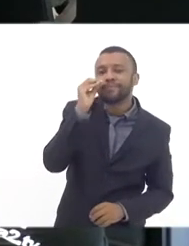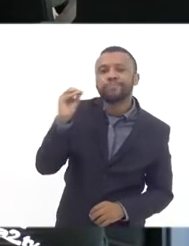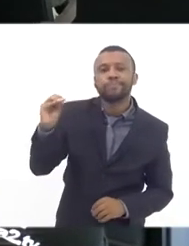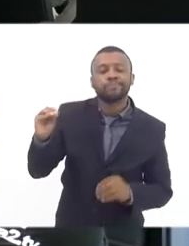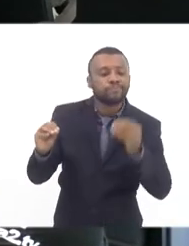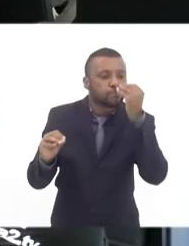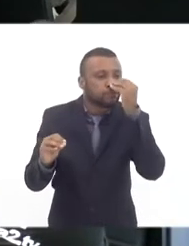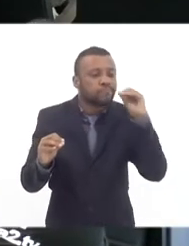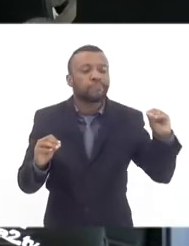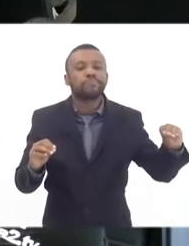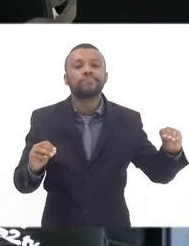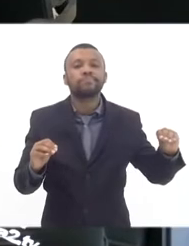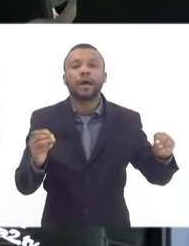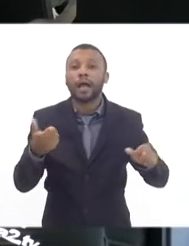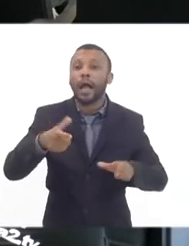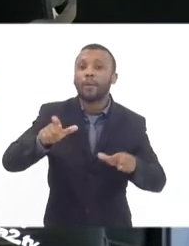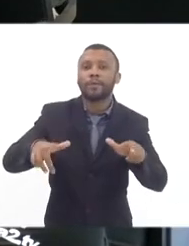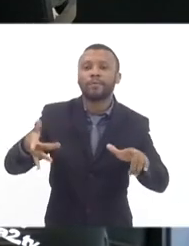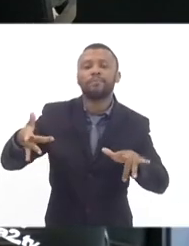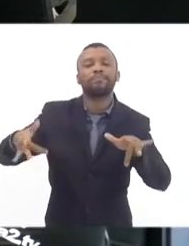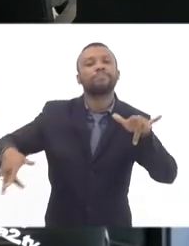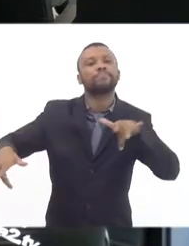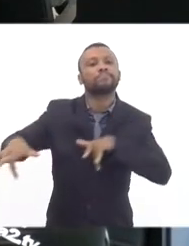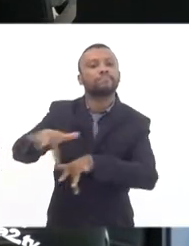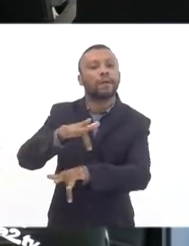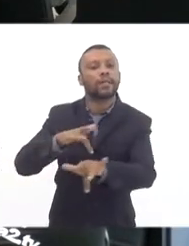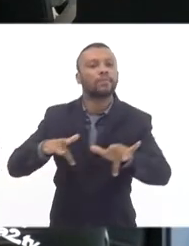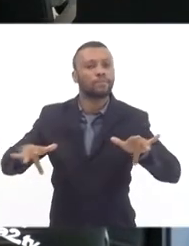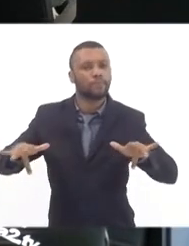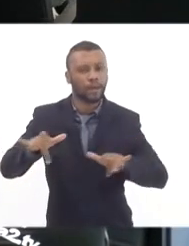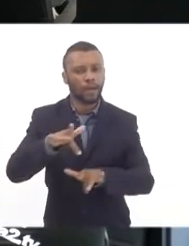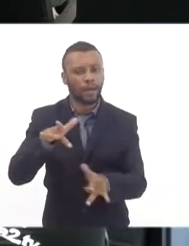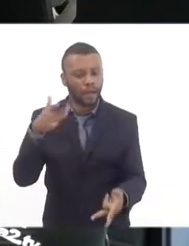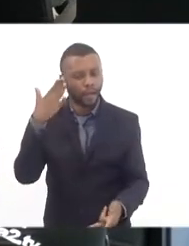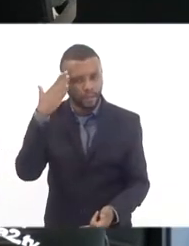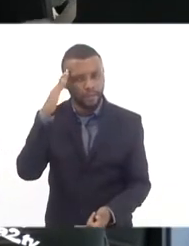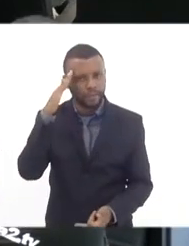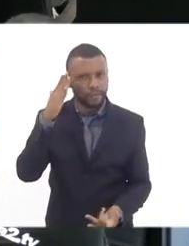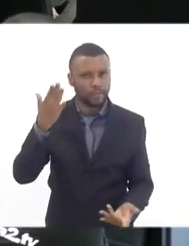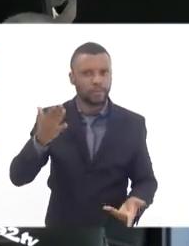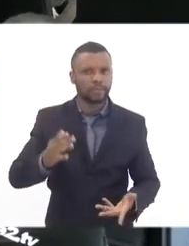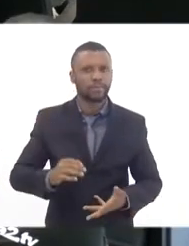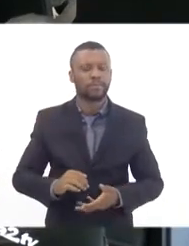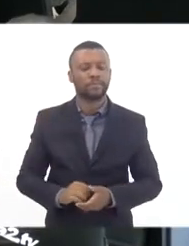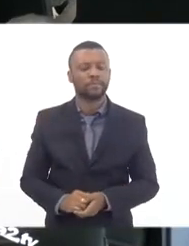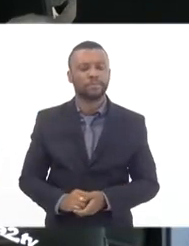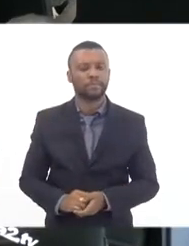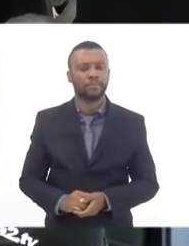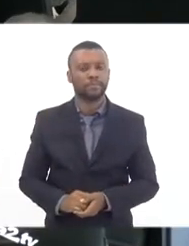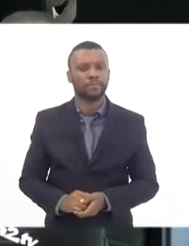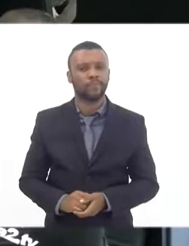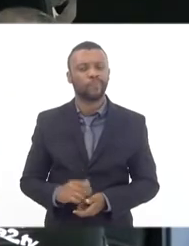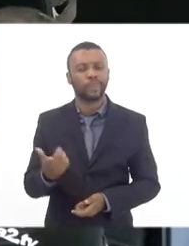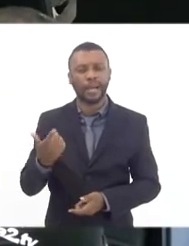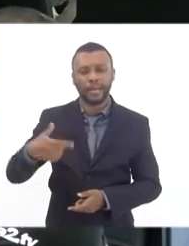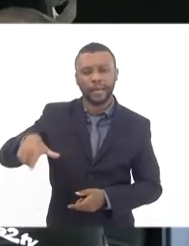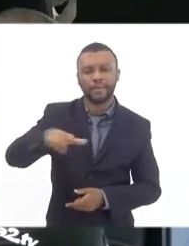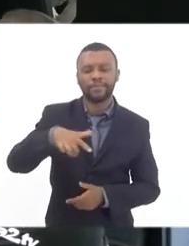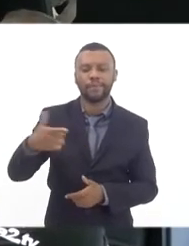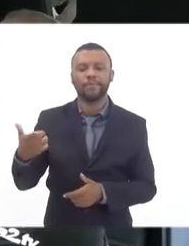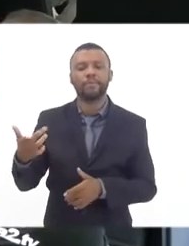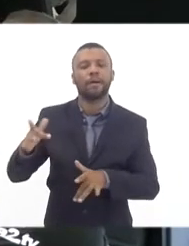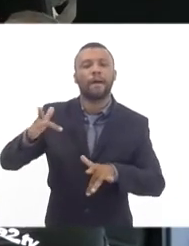de mim o que quiserem. Entendeu? Aí vão fazer de mim o que